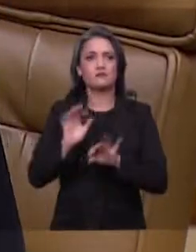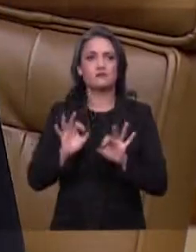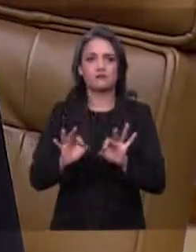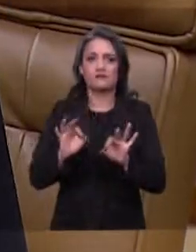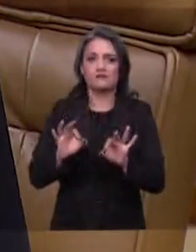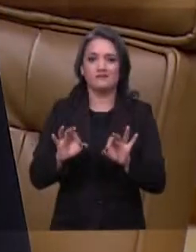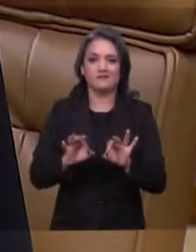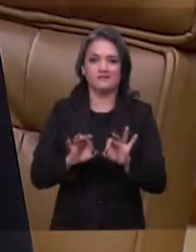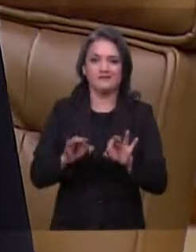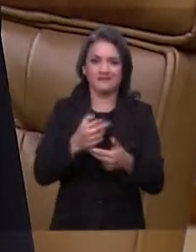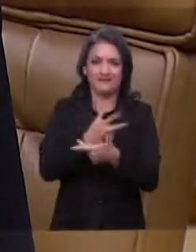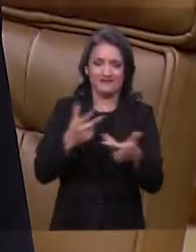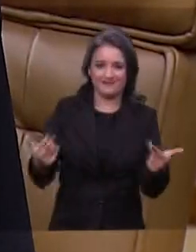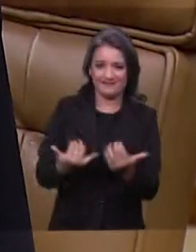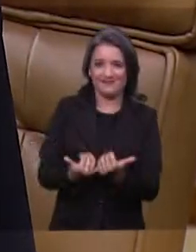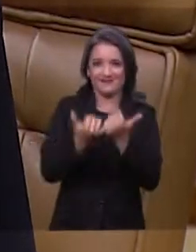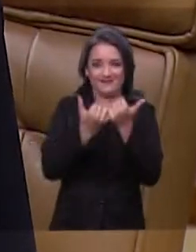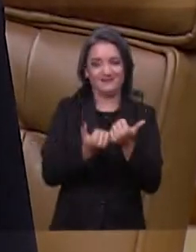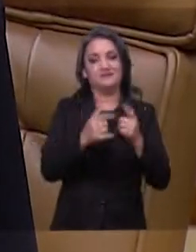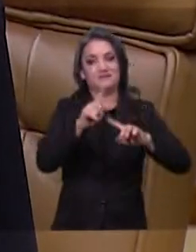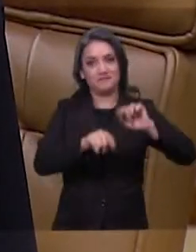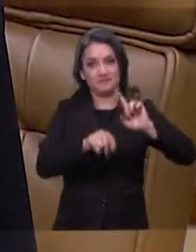do patrimônio material e imaterial.